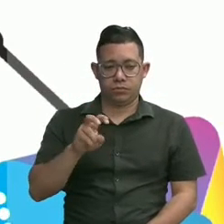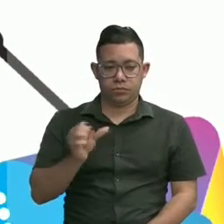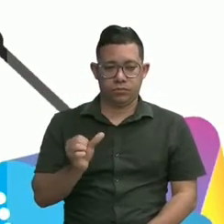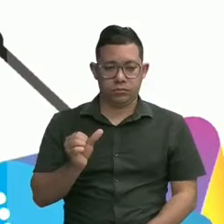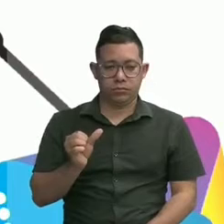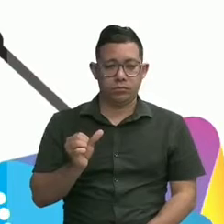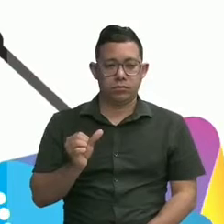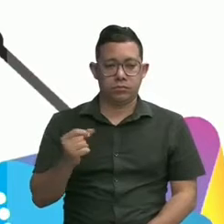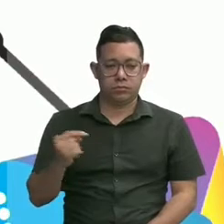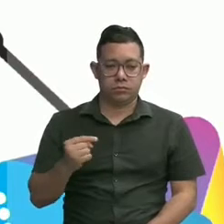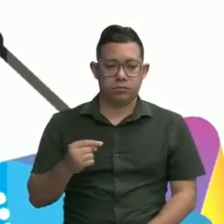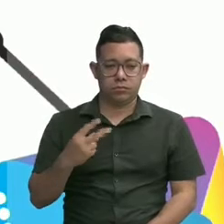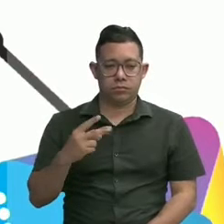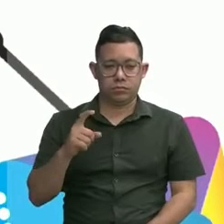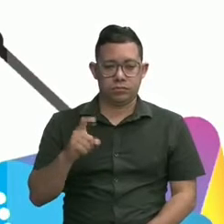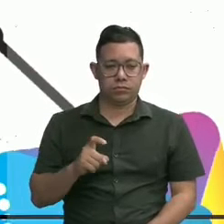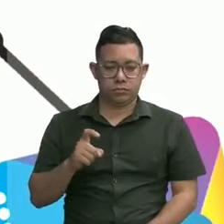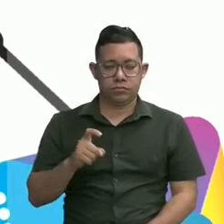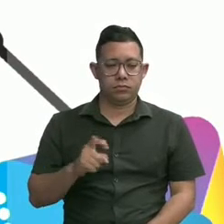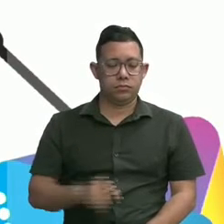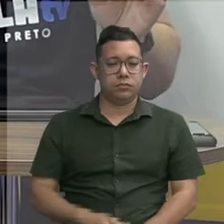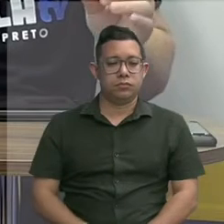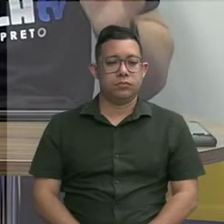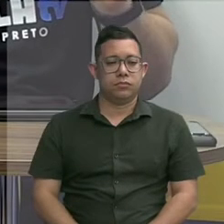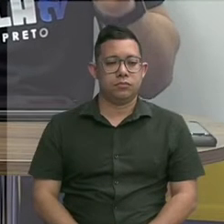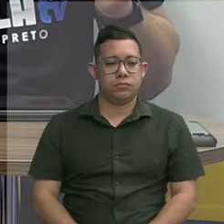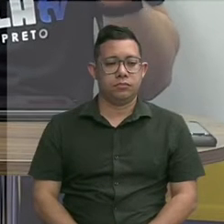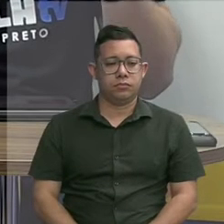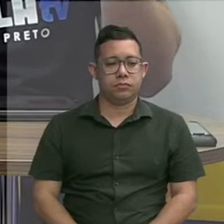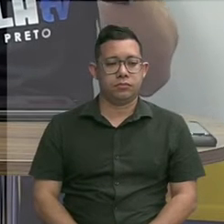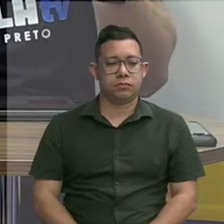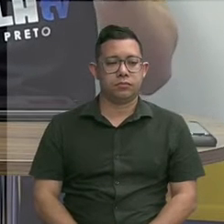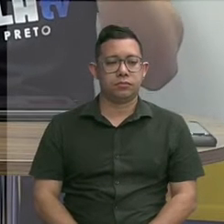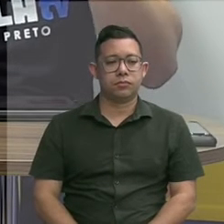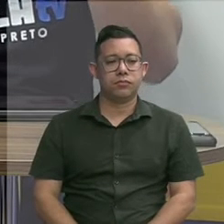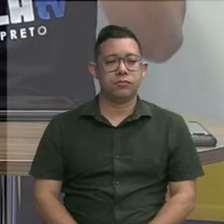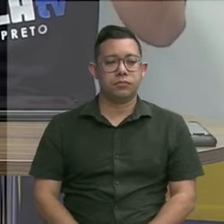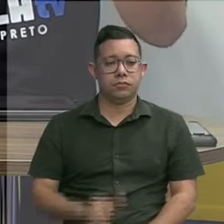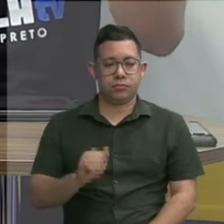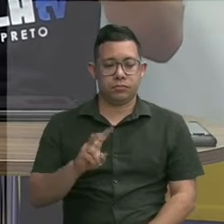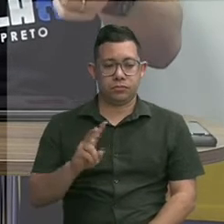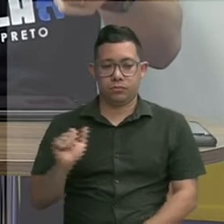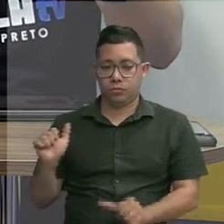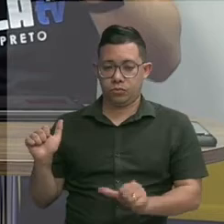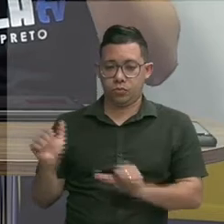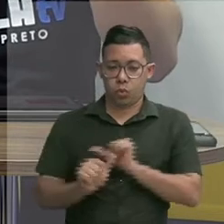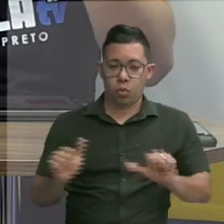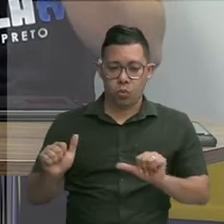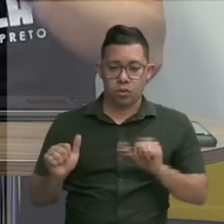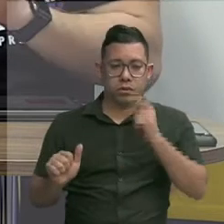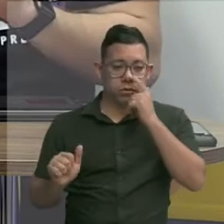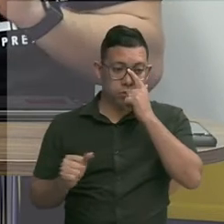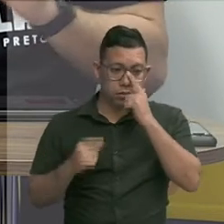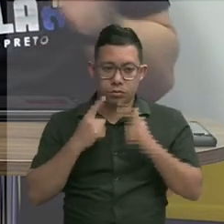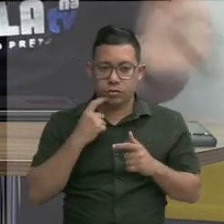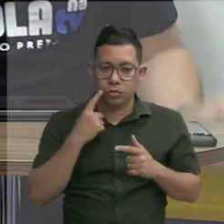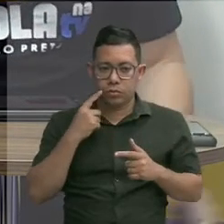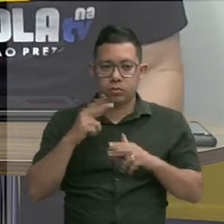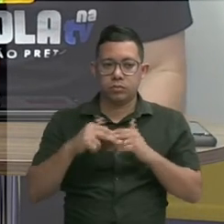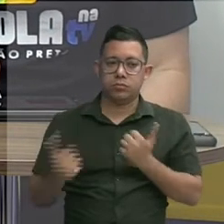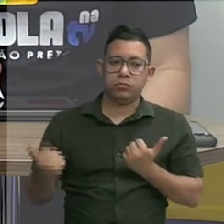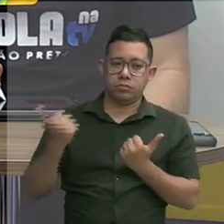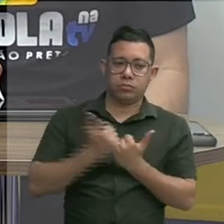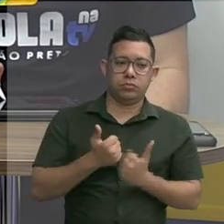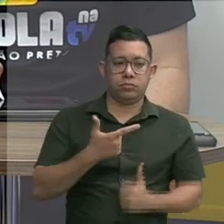- 2x ao quadrado tá olha só a gente vai trocar o a ver área da parte vermelha por 207